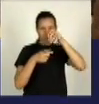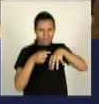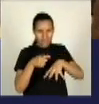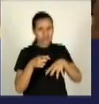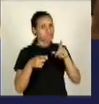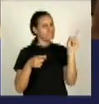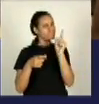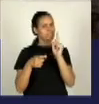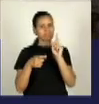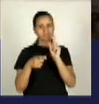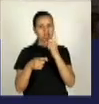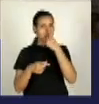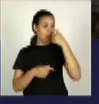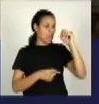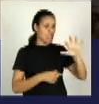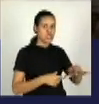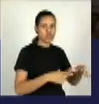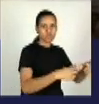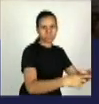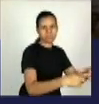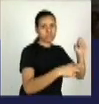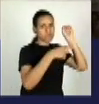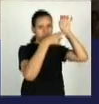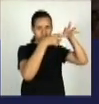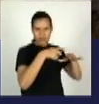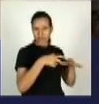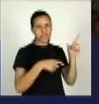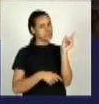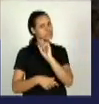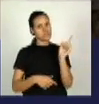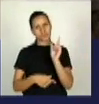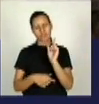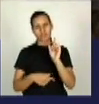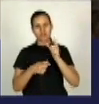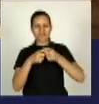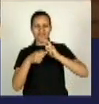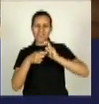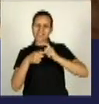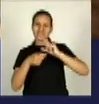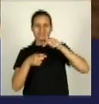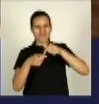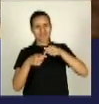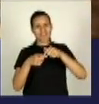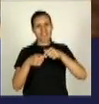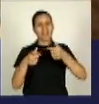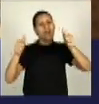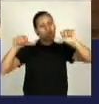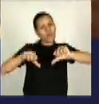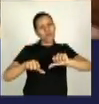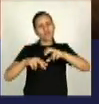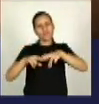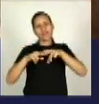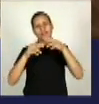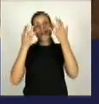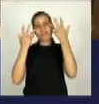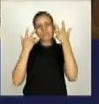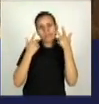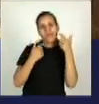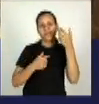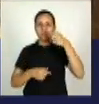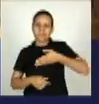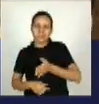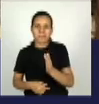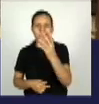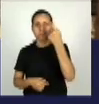no vaso sanitário. Não jogue medicamentos no lixo doméstico. No vaso sanitário foi essa história que a gente já comentou de contaminar o